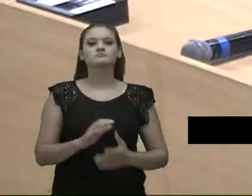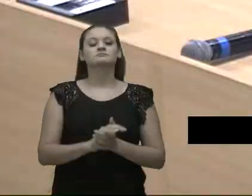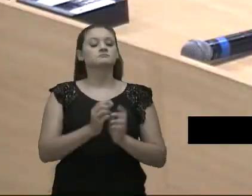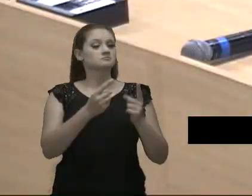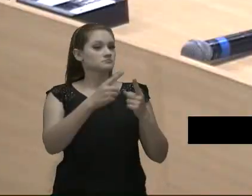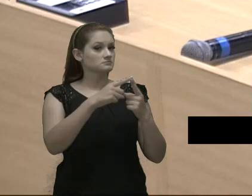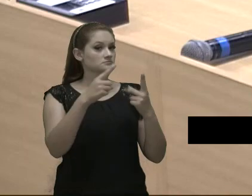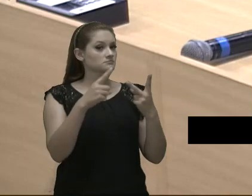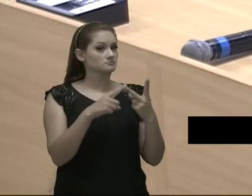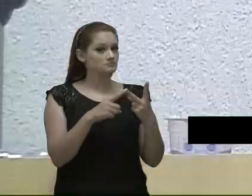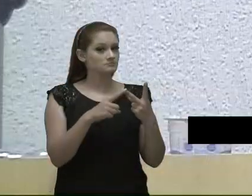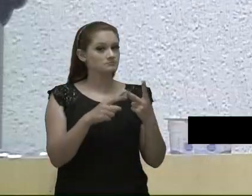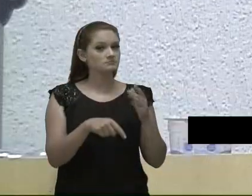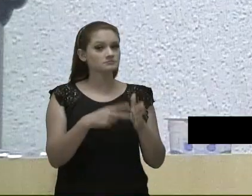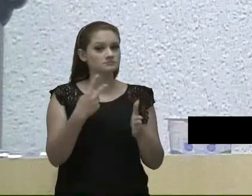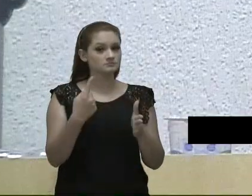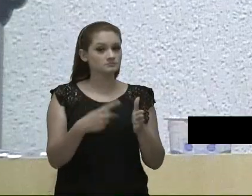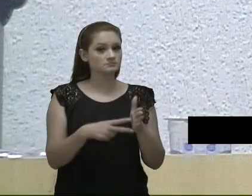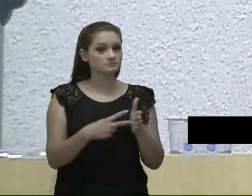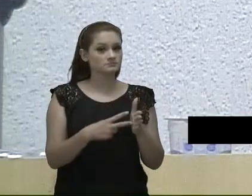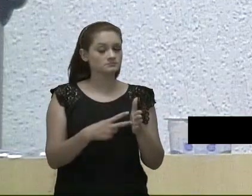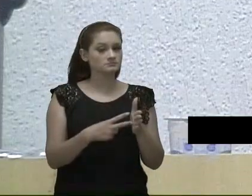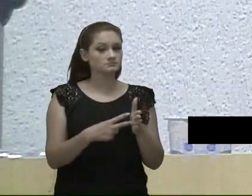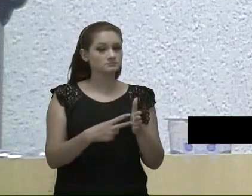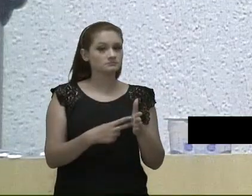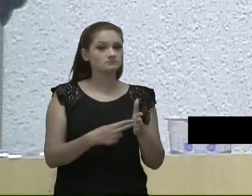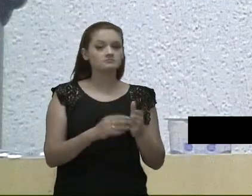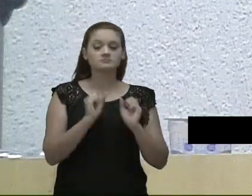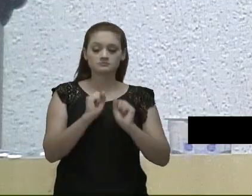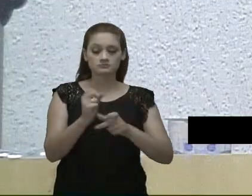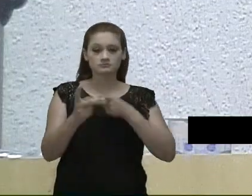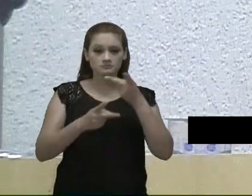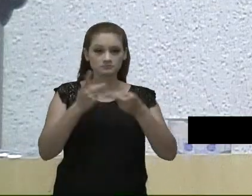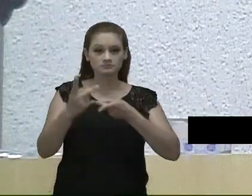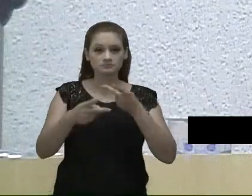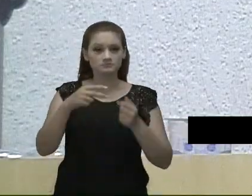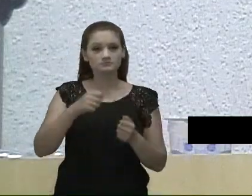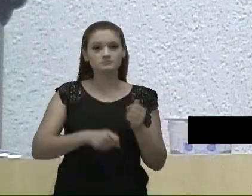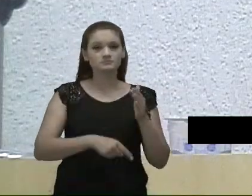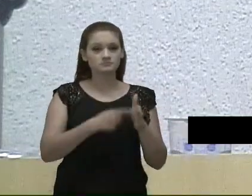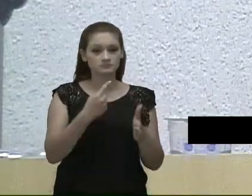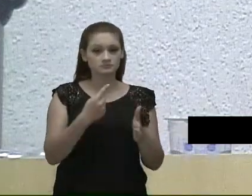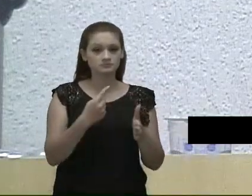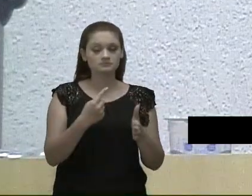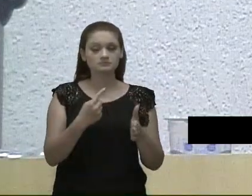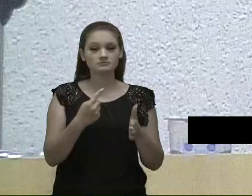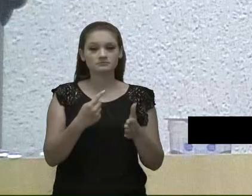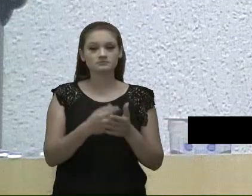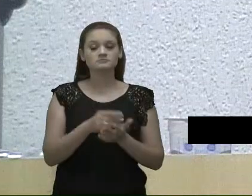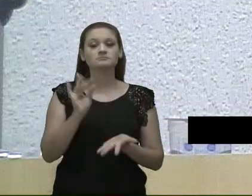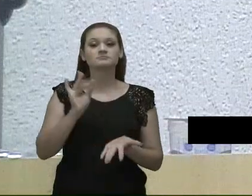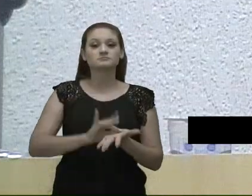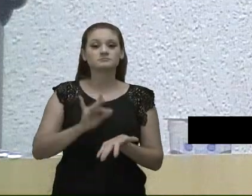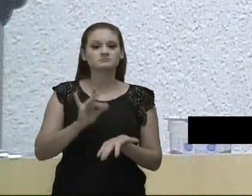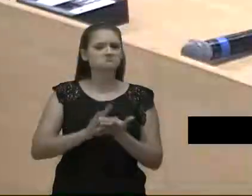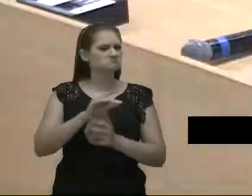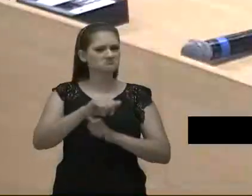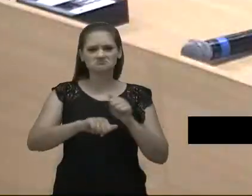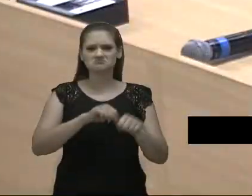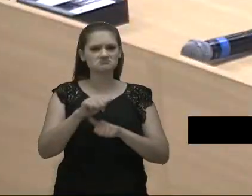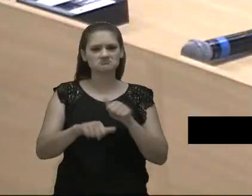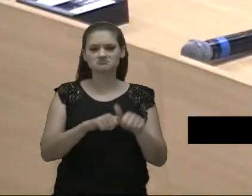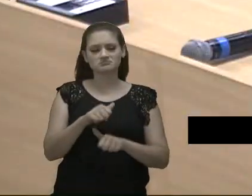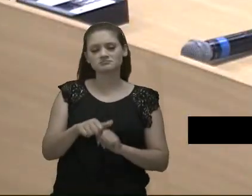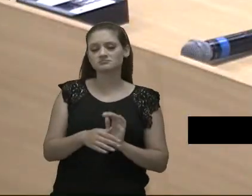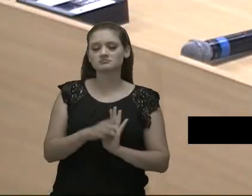segundo? Pode ser, o senhor pode relatar do primeiro, se o senhor se lembrar. Sim. Então, na verdade, não mudou muito, né? Porque